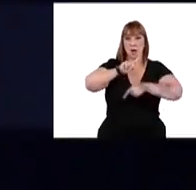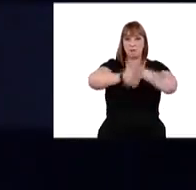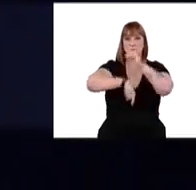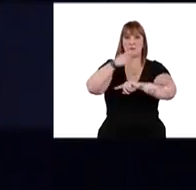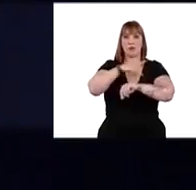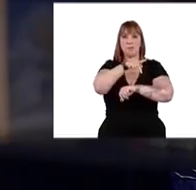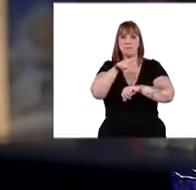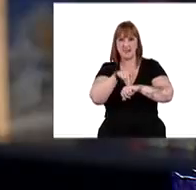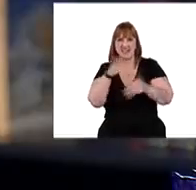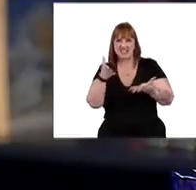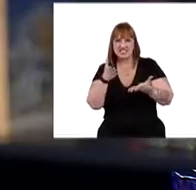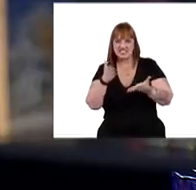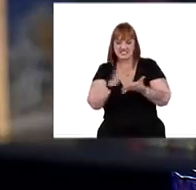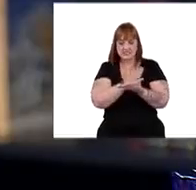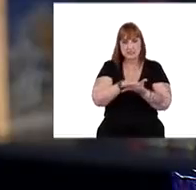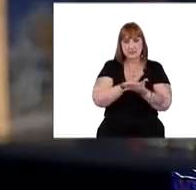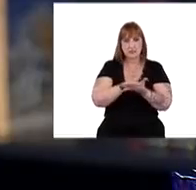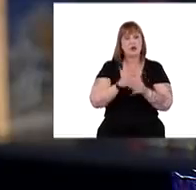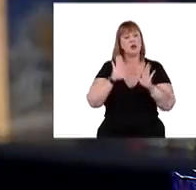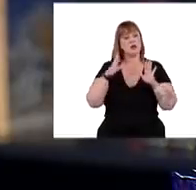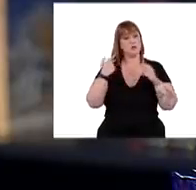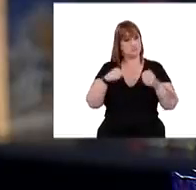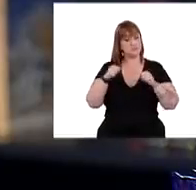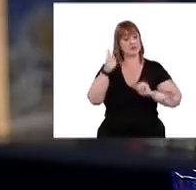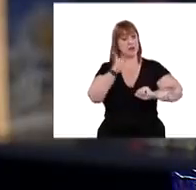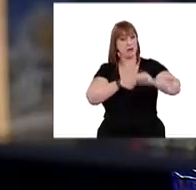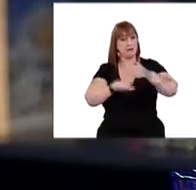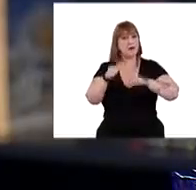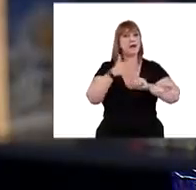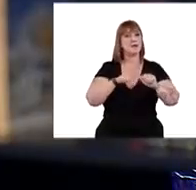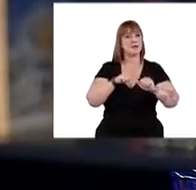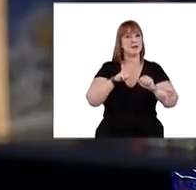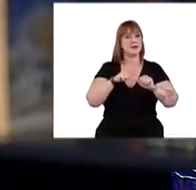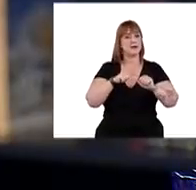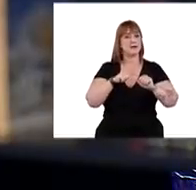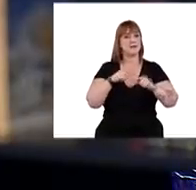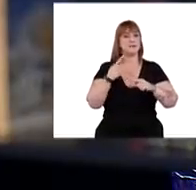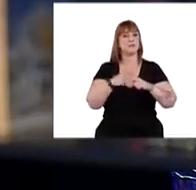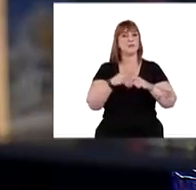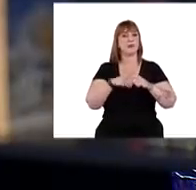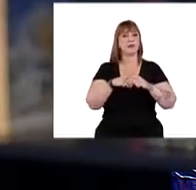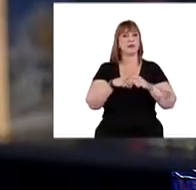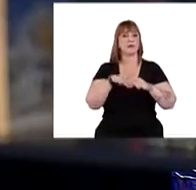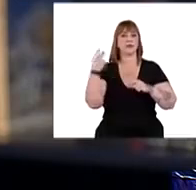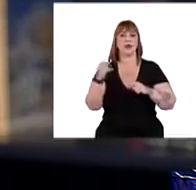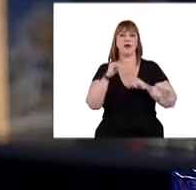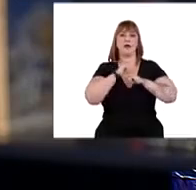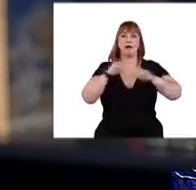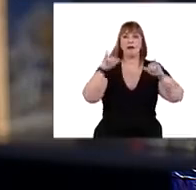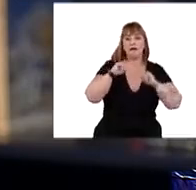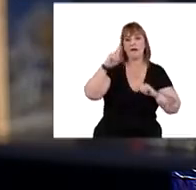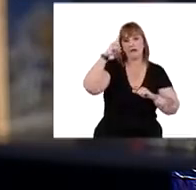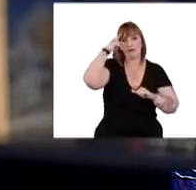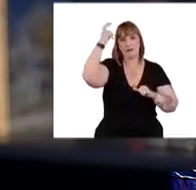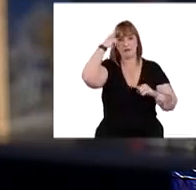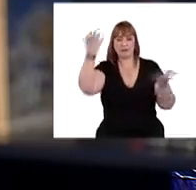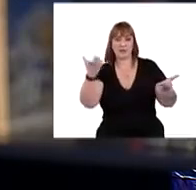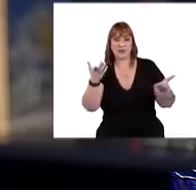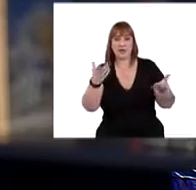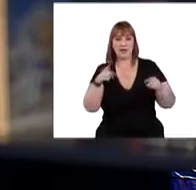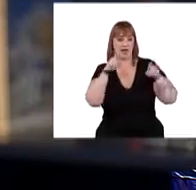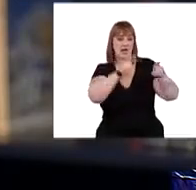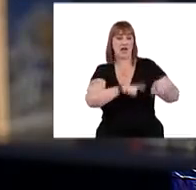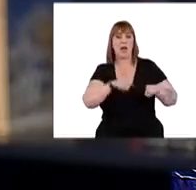mesmo? Tem até que se avaliar bem isso, sabe, Mariana? Porque é vendida essa ideia de que é o agronegócio que